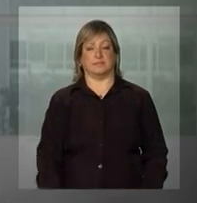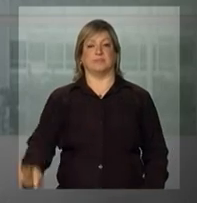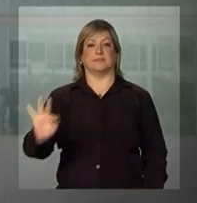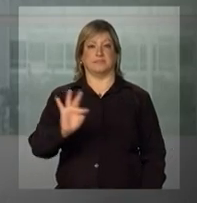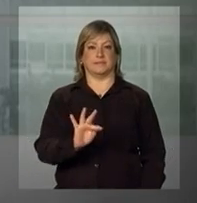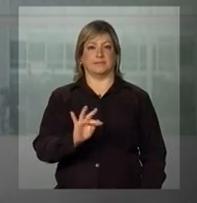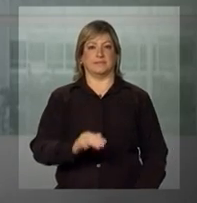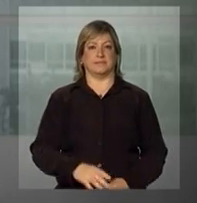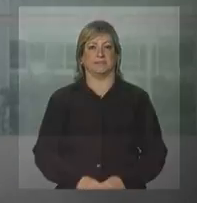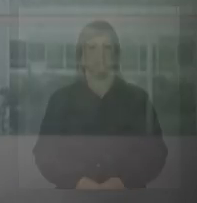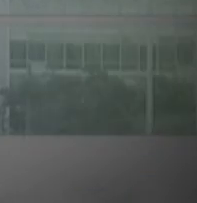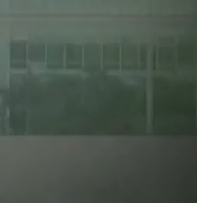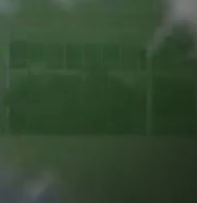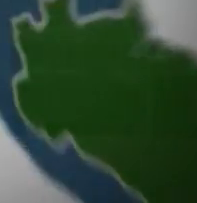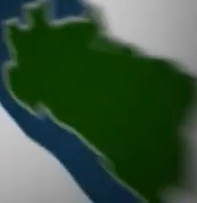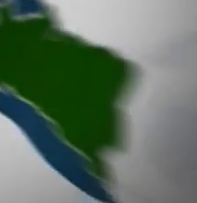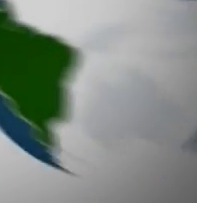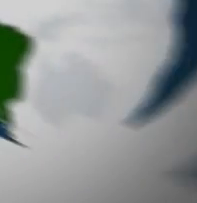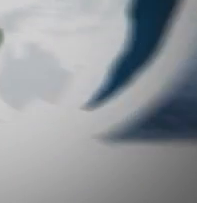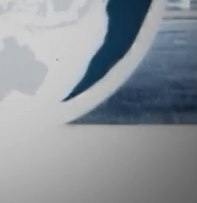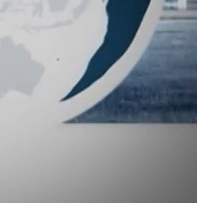TV do Governo Federal